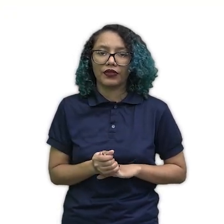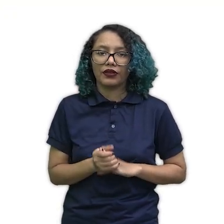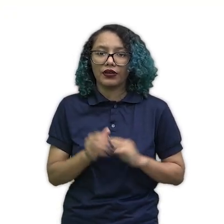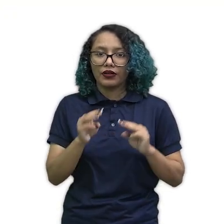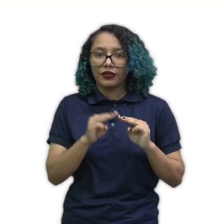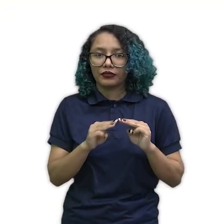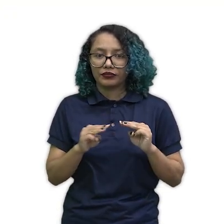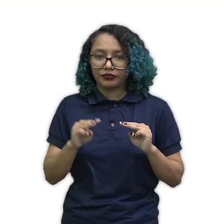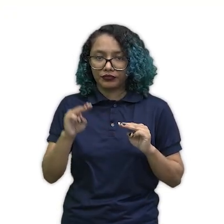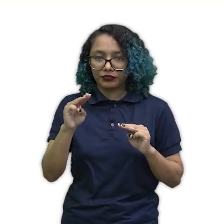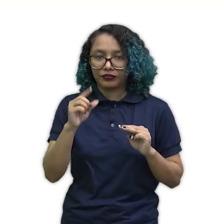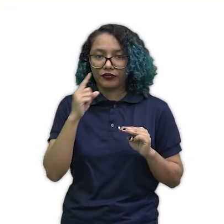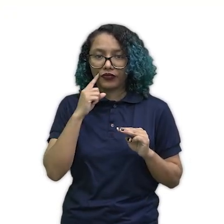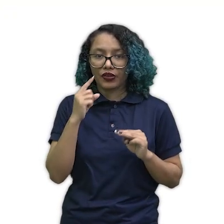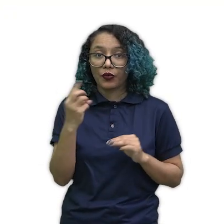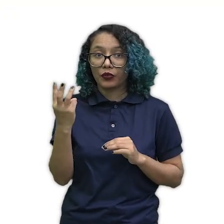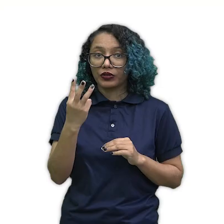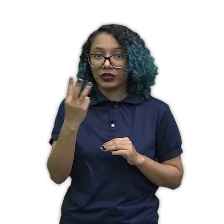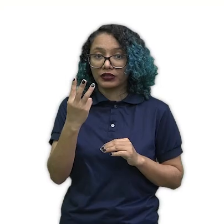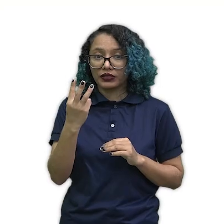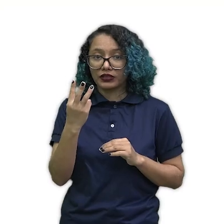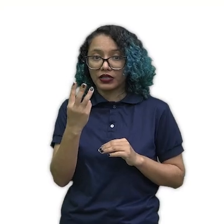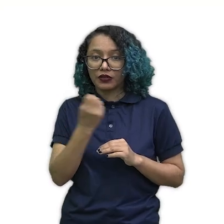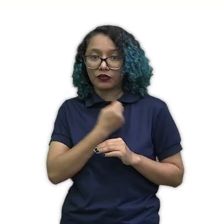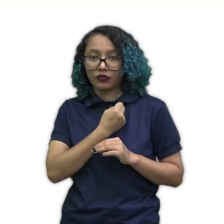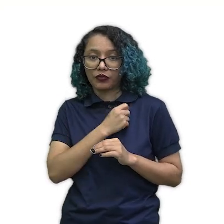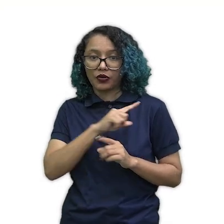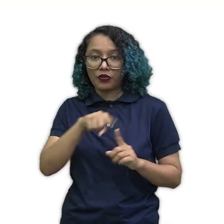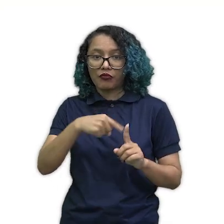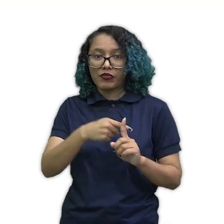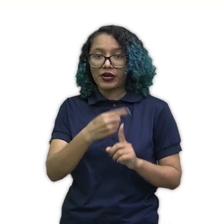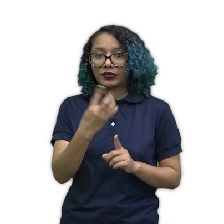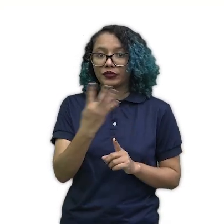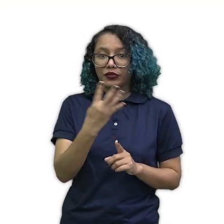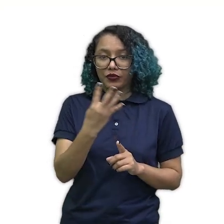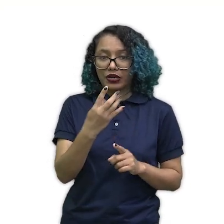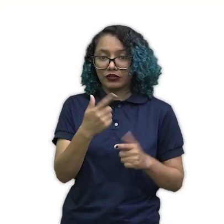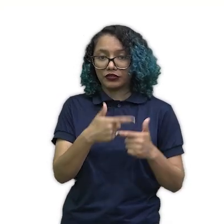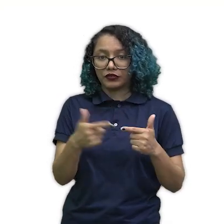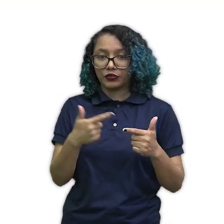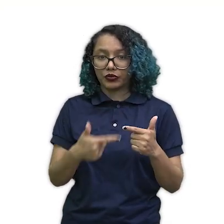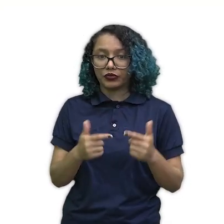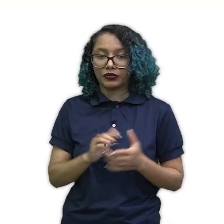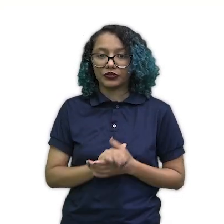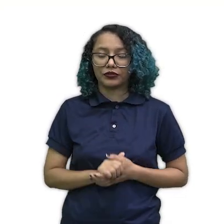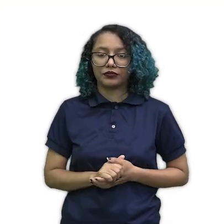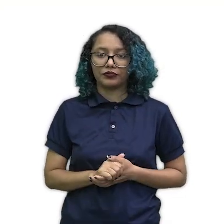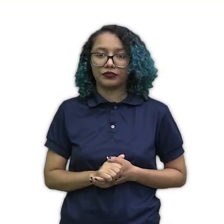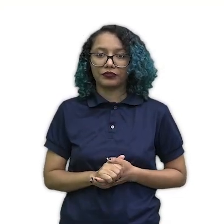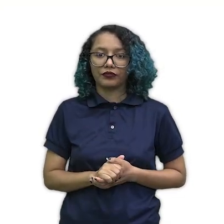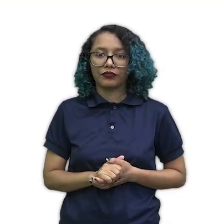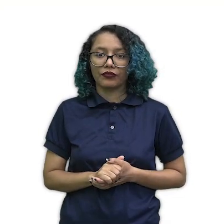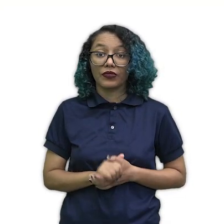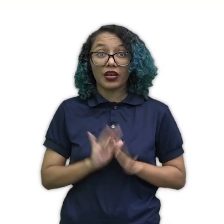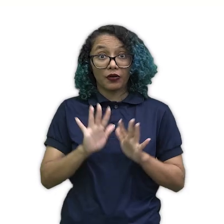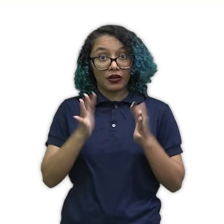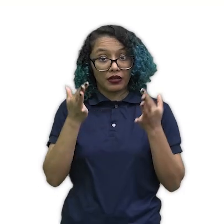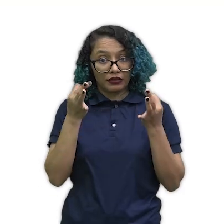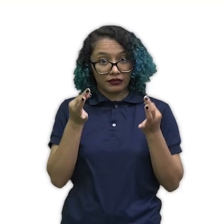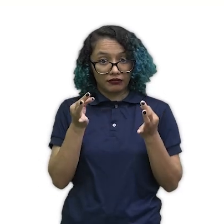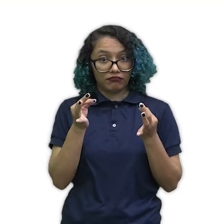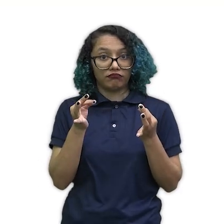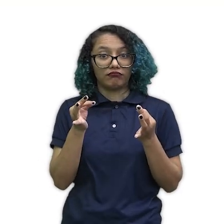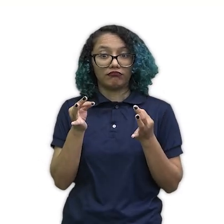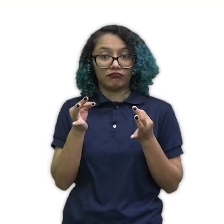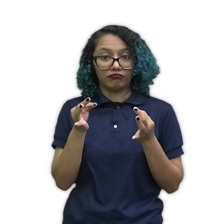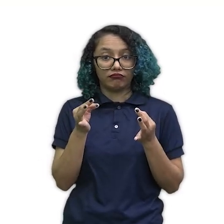terceiro elemento, somar com o quarto elemento, que é o próximo, e dividir por 2, tá? Agora, atenção,